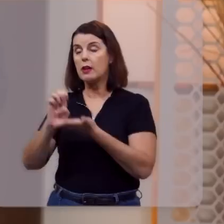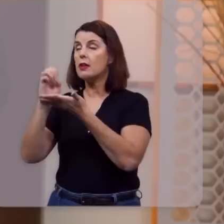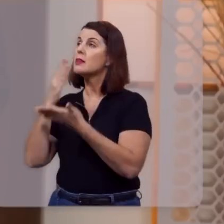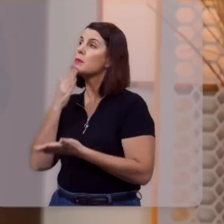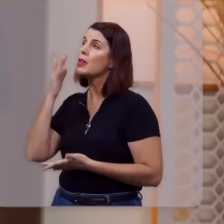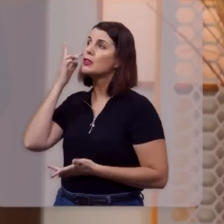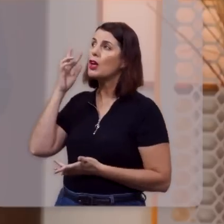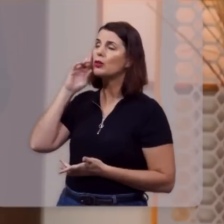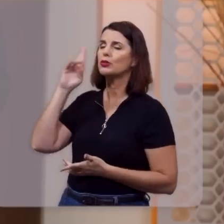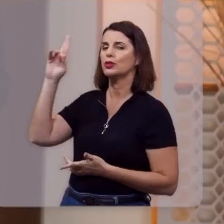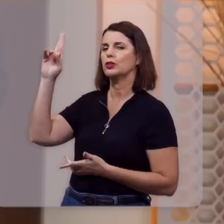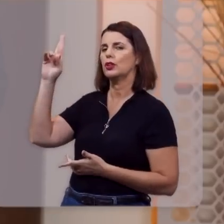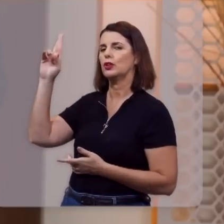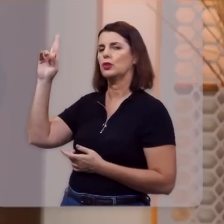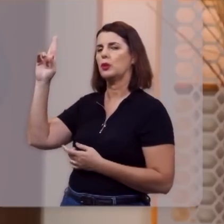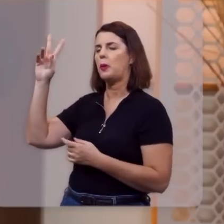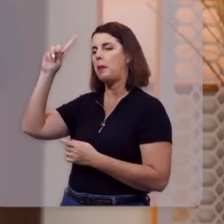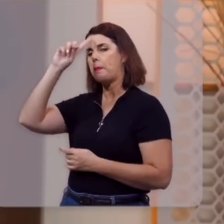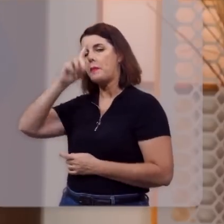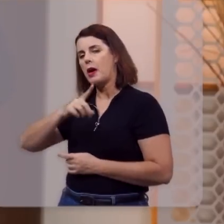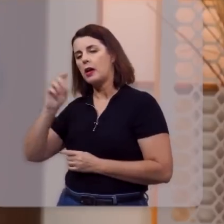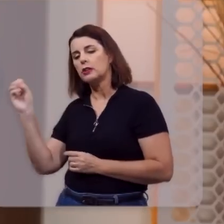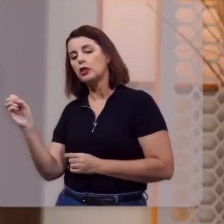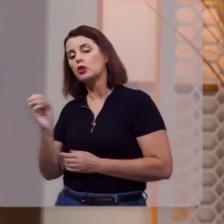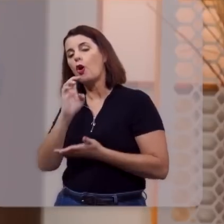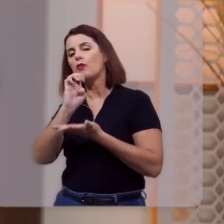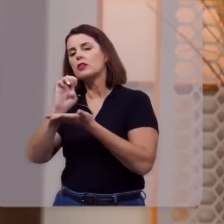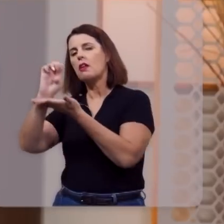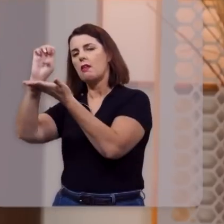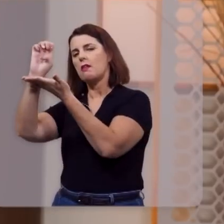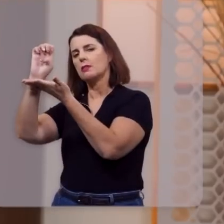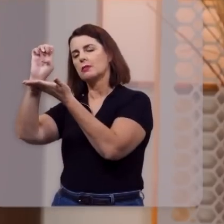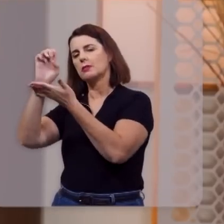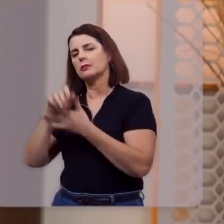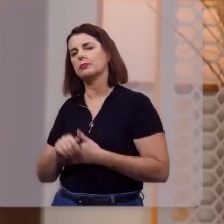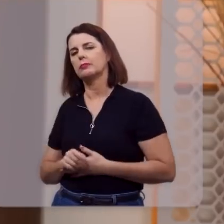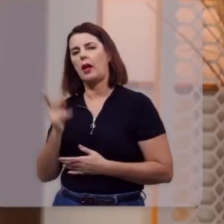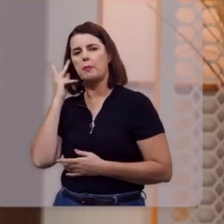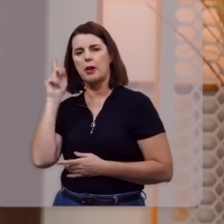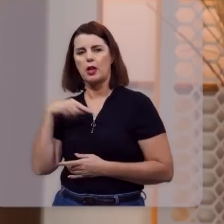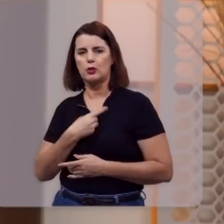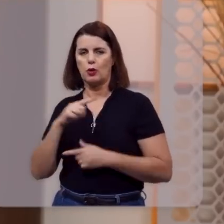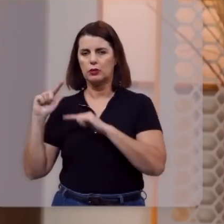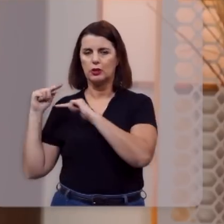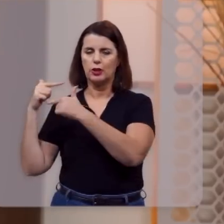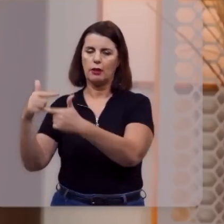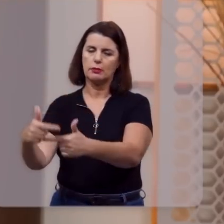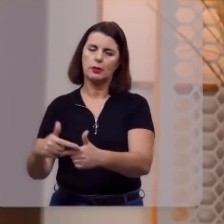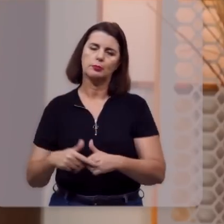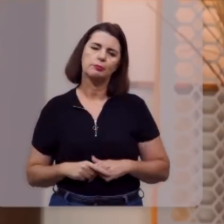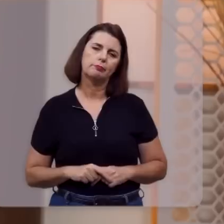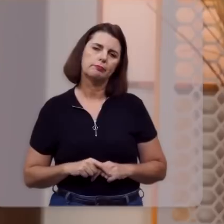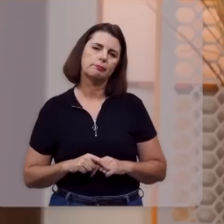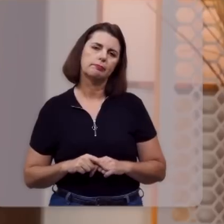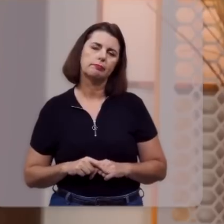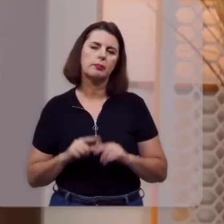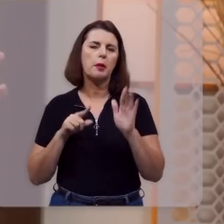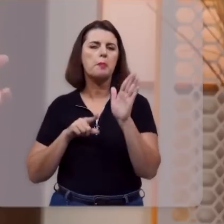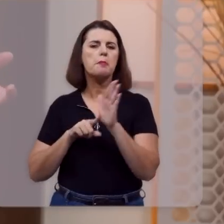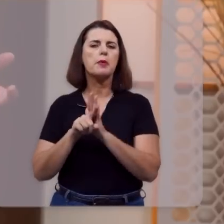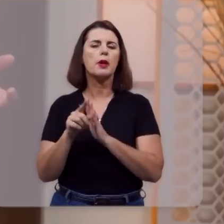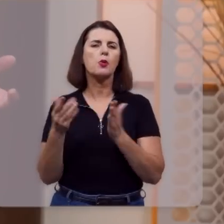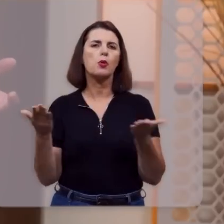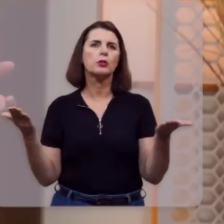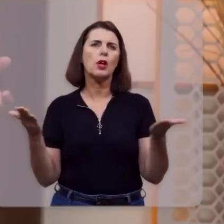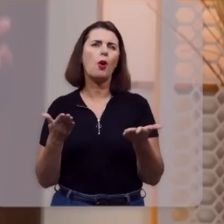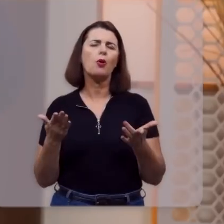rogarmos ao Senhor que Deus envie novos Elias para a nossa geração. A pergunta